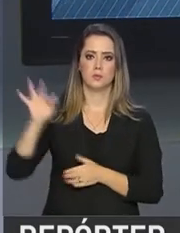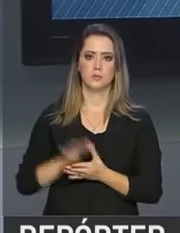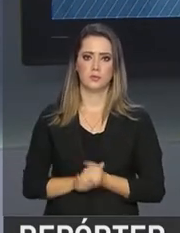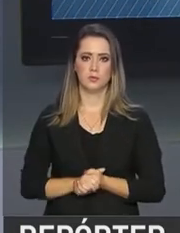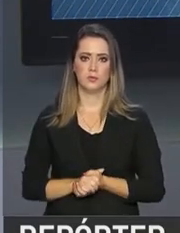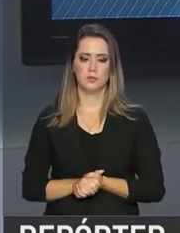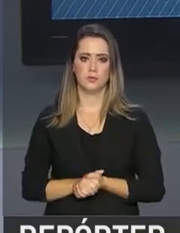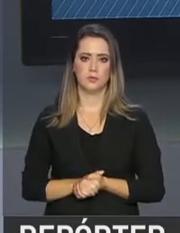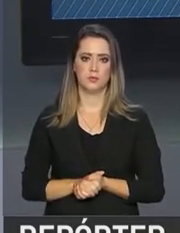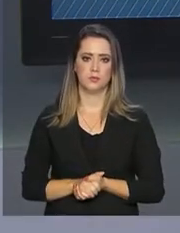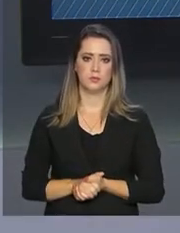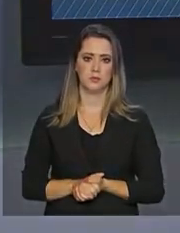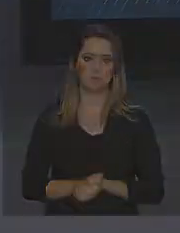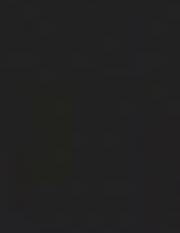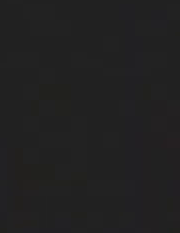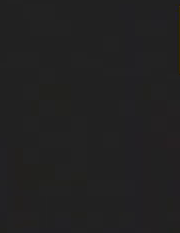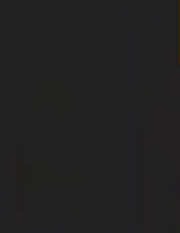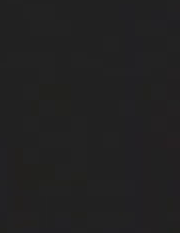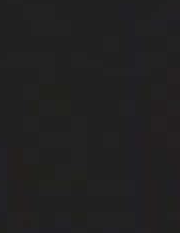federal